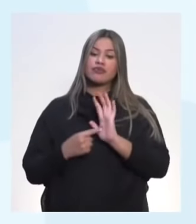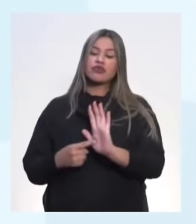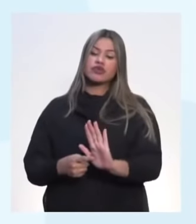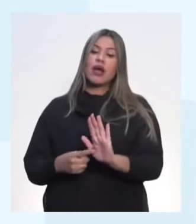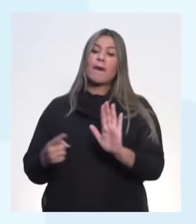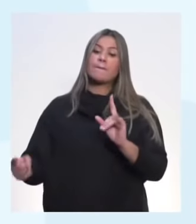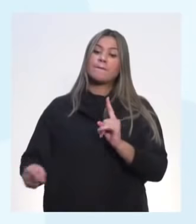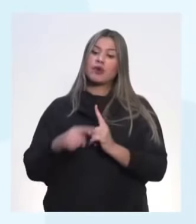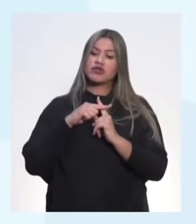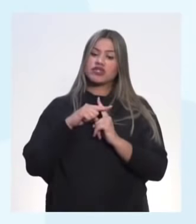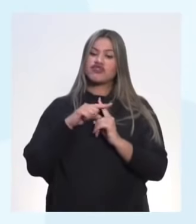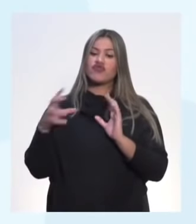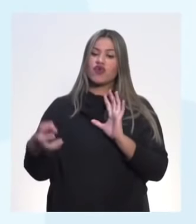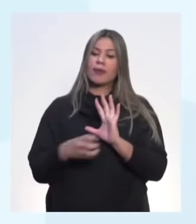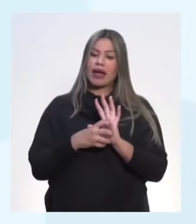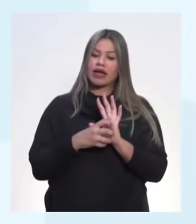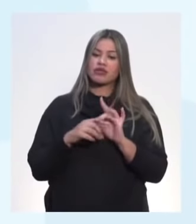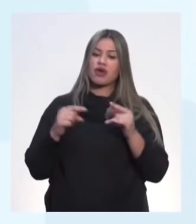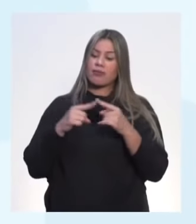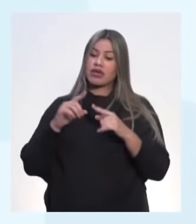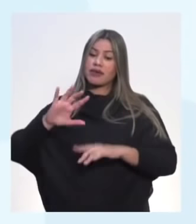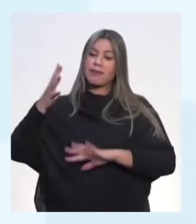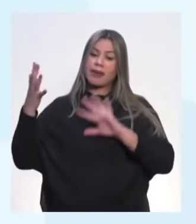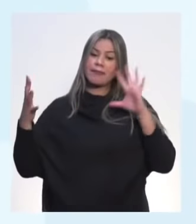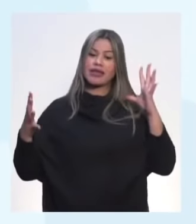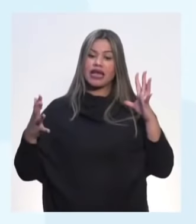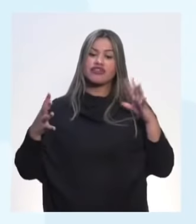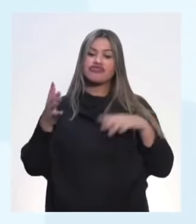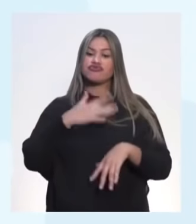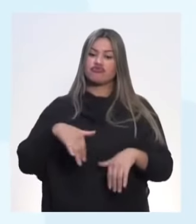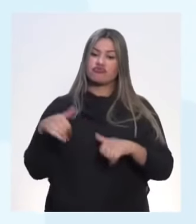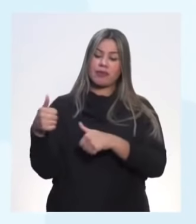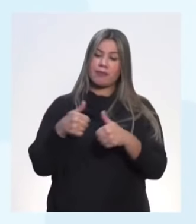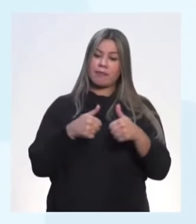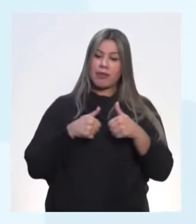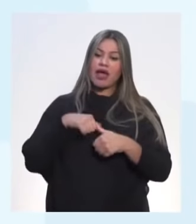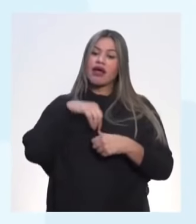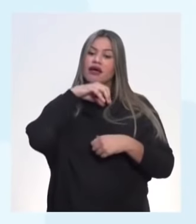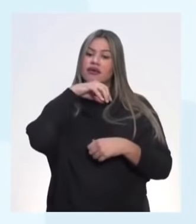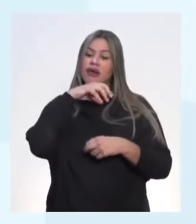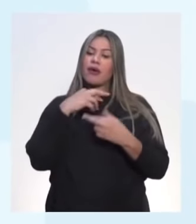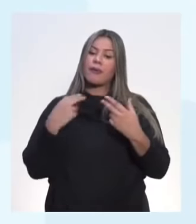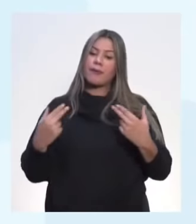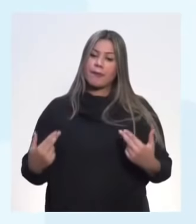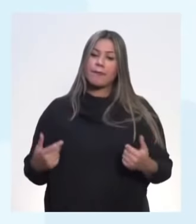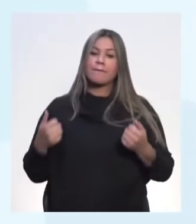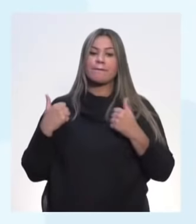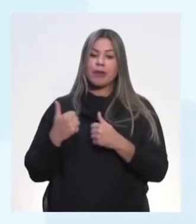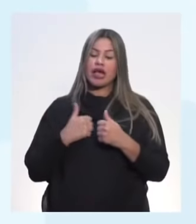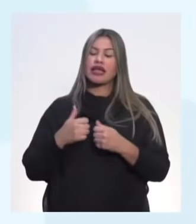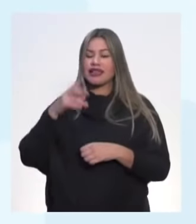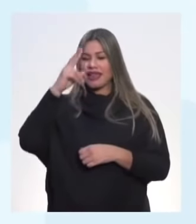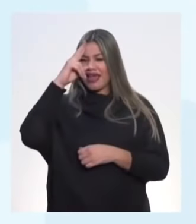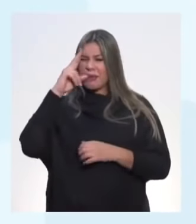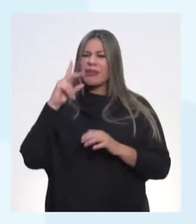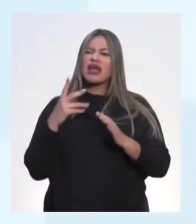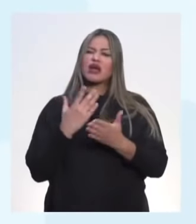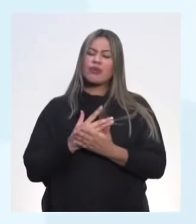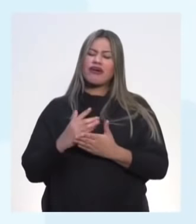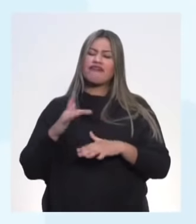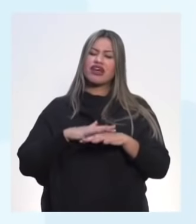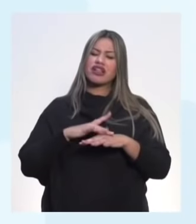impacto positivo que isso tem causado no meio ambiente. Que... primeiro ele começa falando da doença, o que aconteceu com as pessoas, e depois